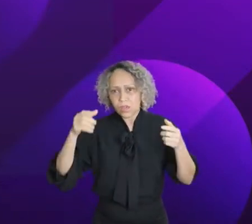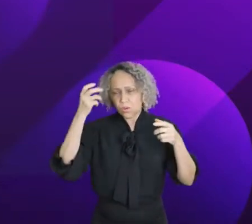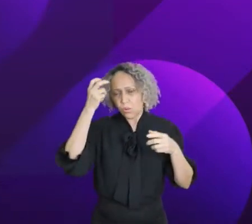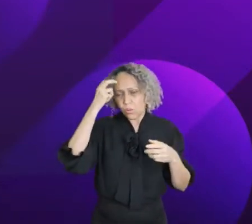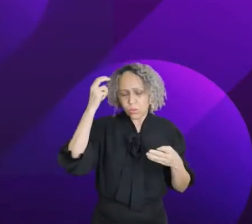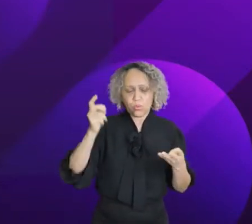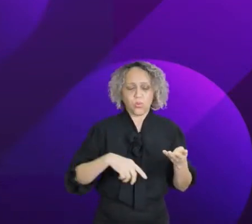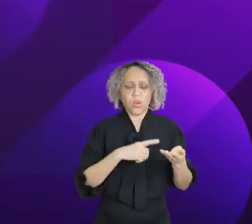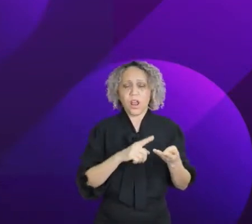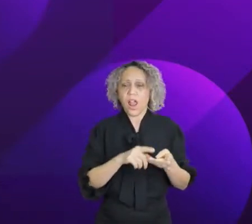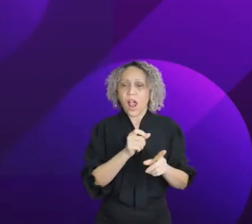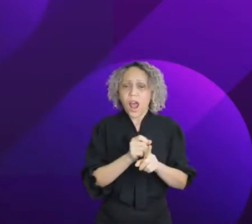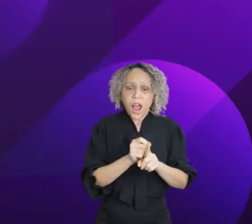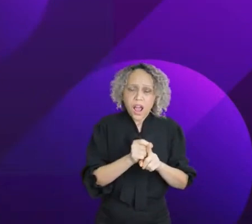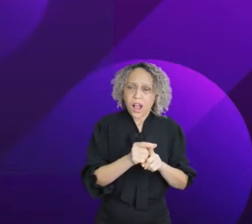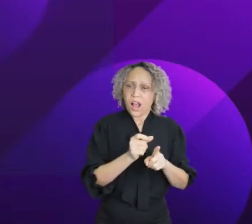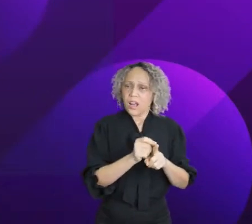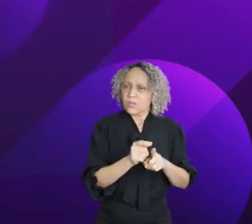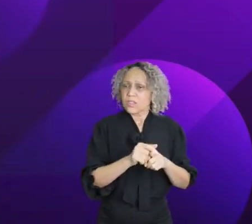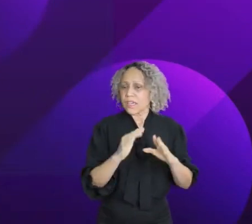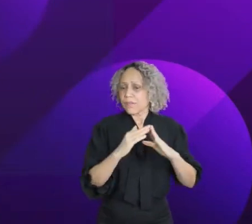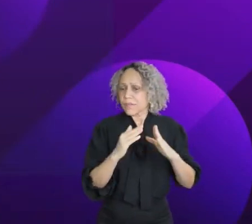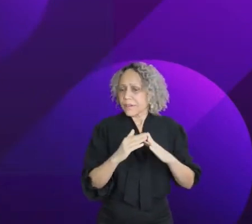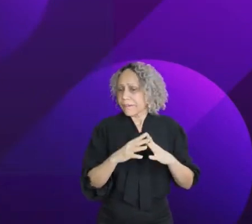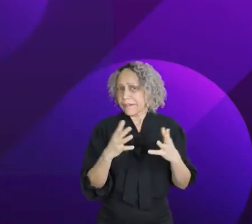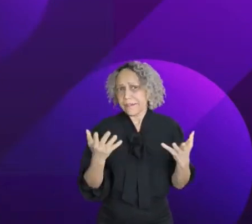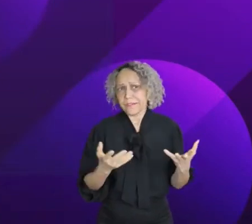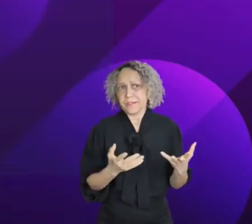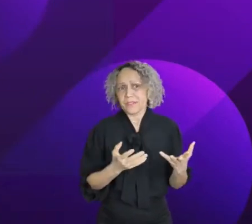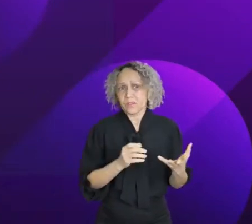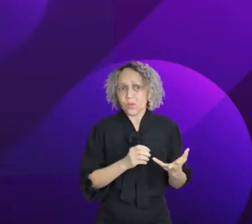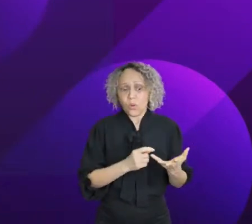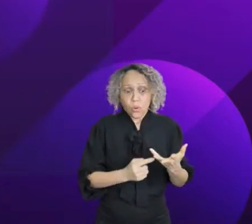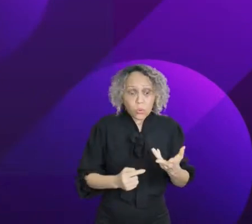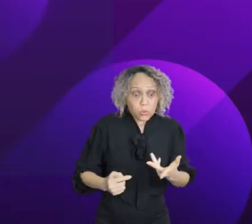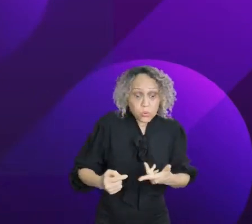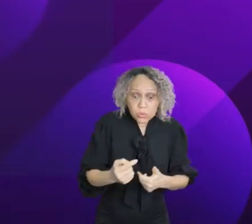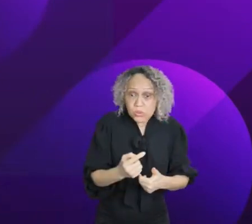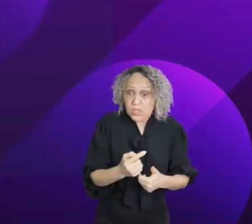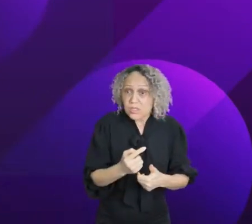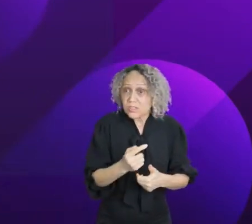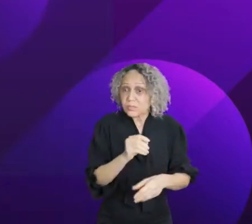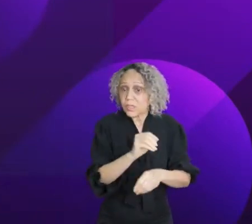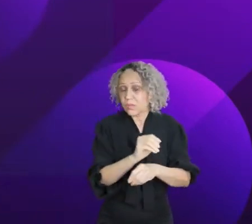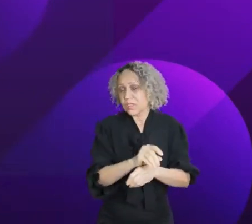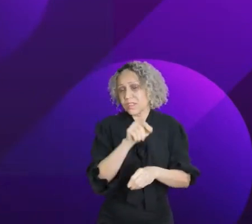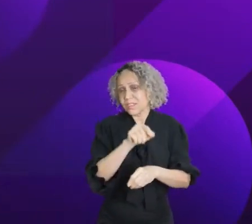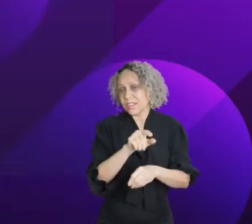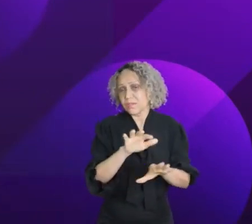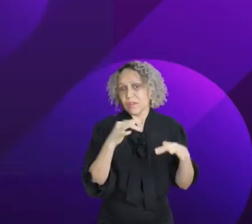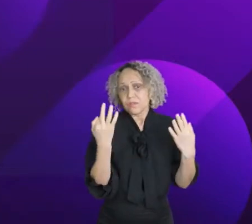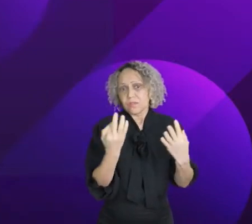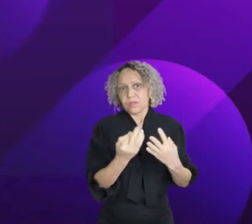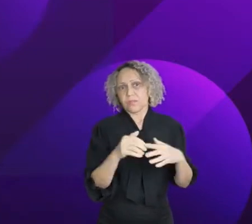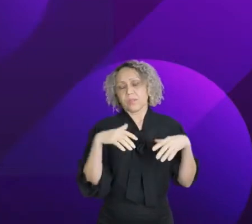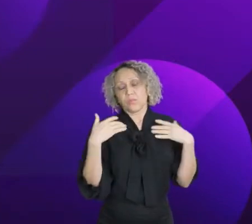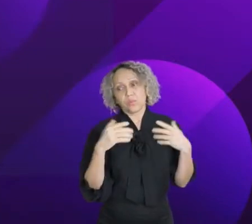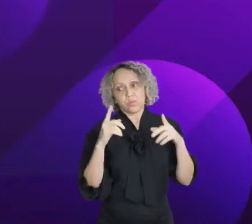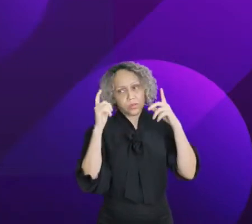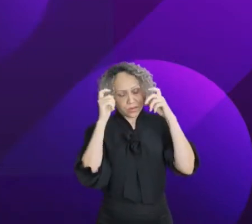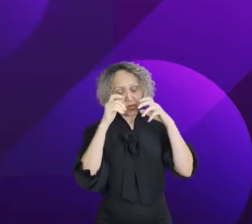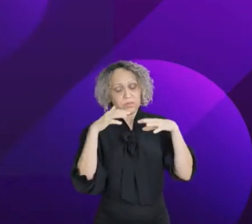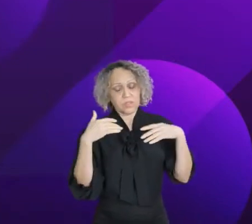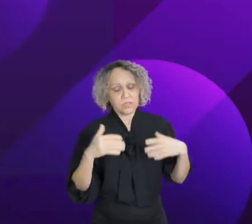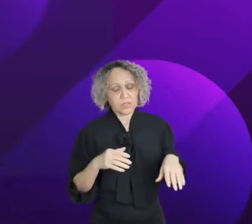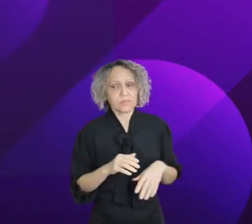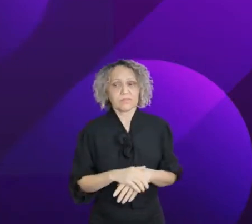né? A exploração imobiliária em torno do valor do aluguel, ela é cada vez mais